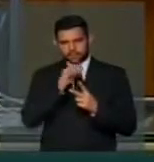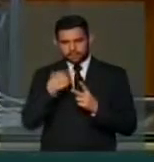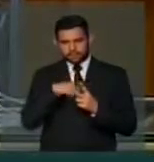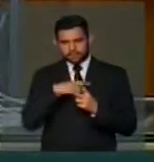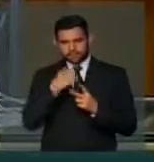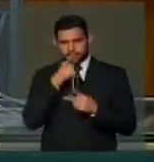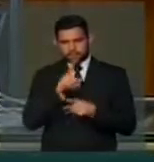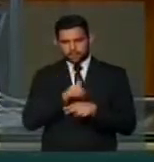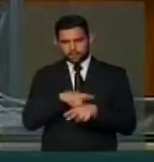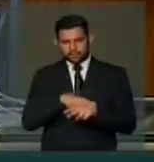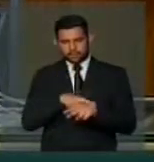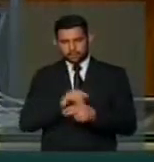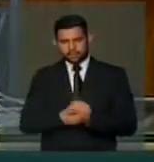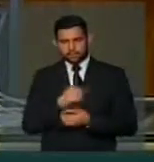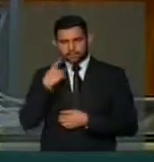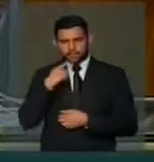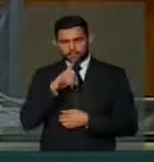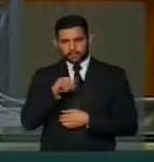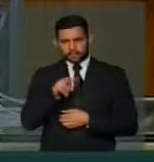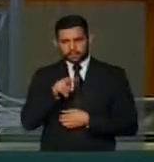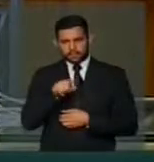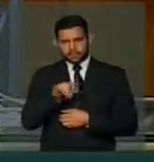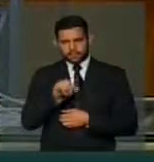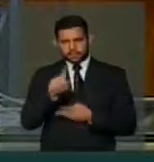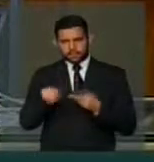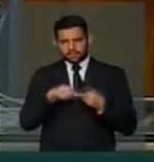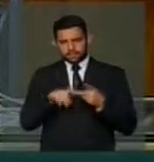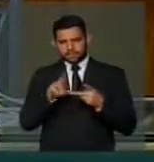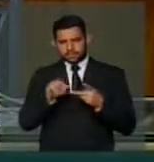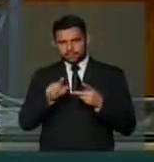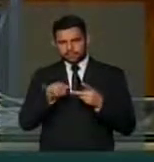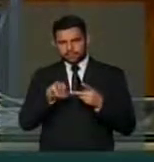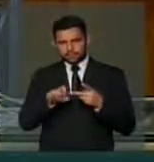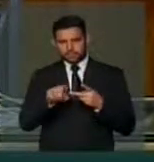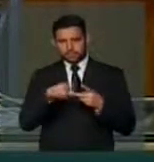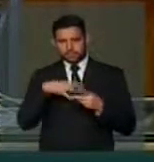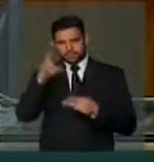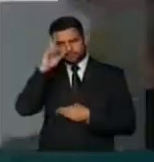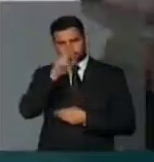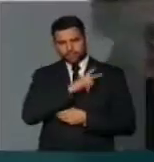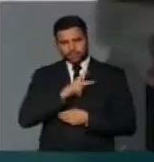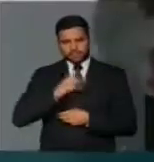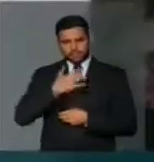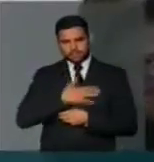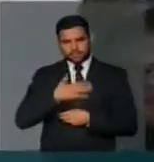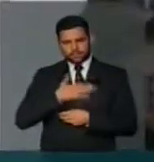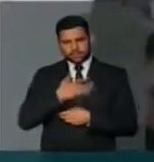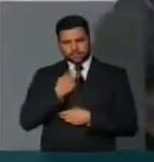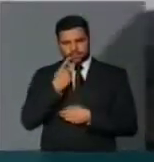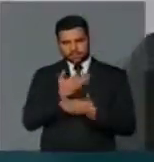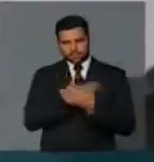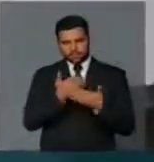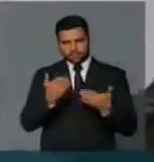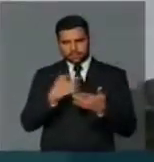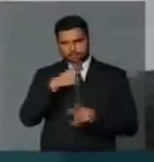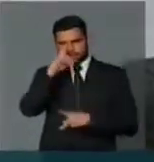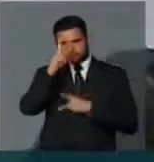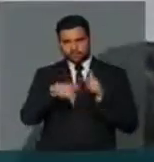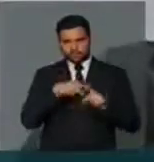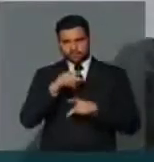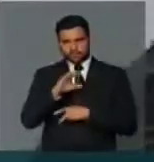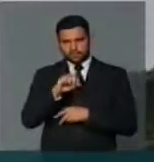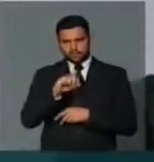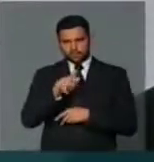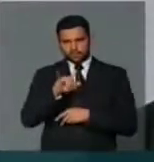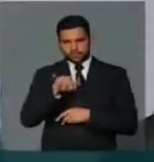a gente ganhar tempo, né? O deputado Davis Magalhães, depois a Rosângela. Senhor presidente, eu quero me dirigir aqui ao povo de